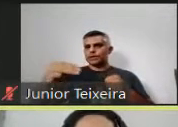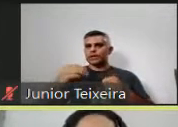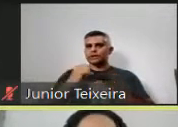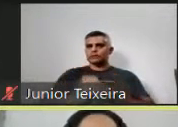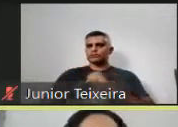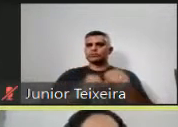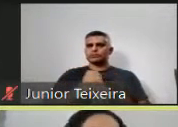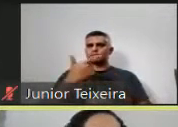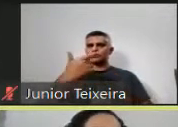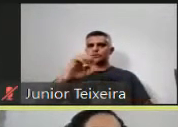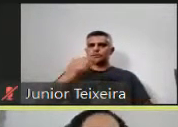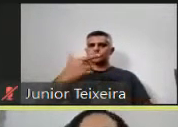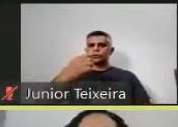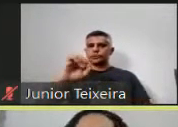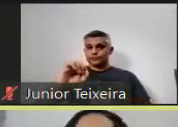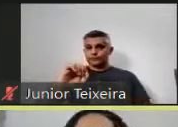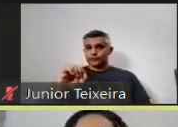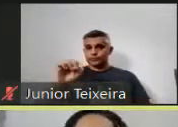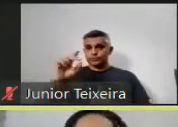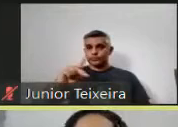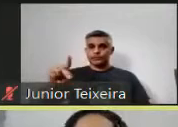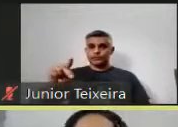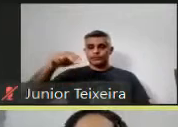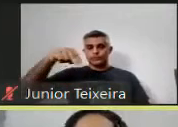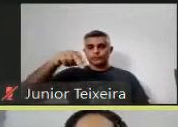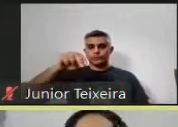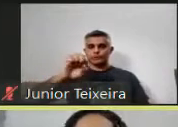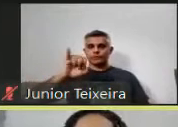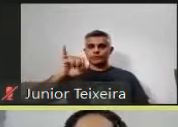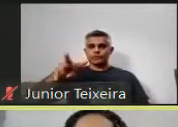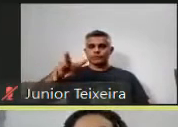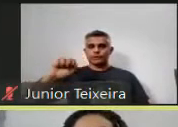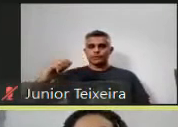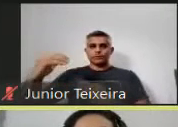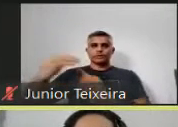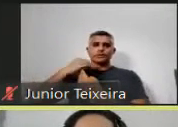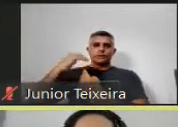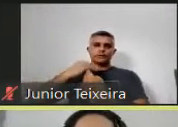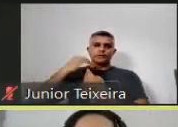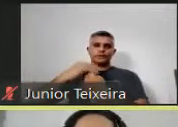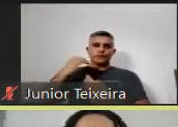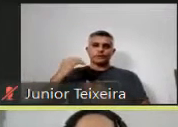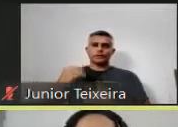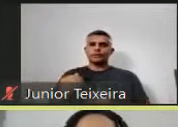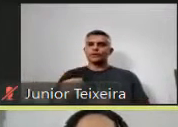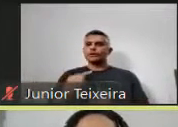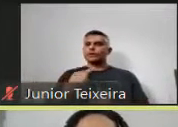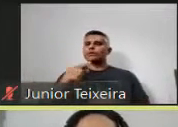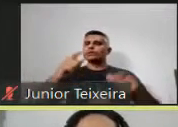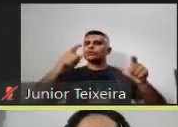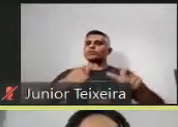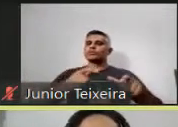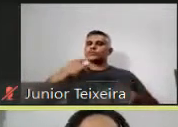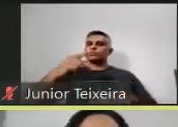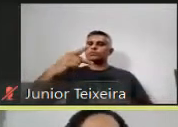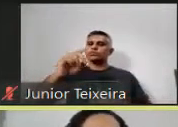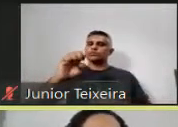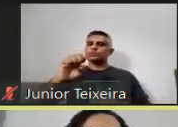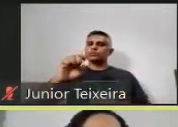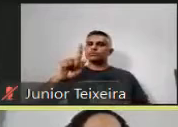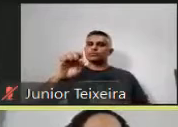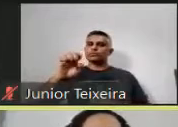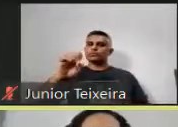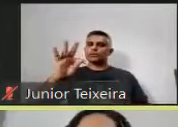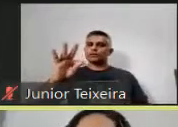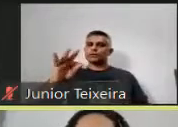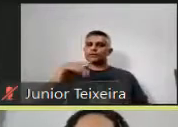professora Neiva, na PGET, né, que é a pós-graduação, o programa de pós-graduação em estudos da tradução na UFSC. Eu